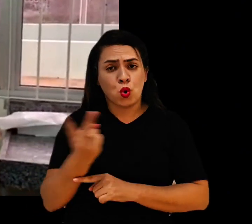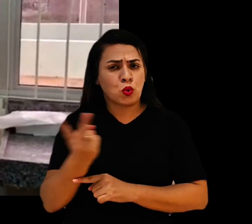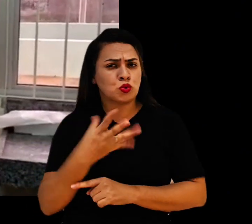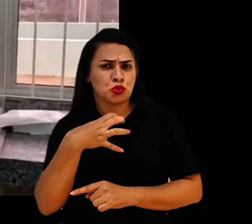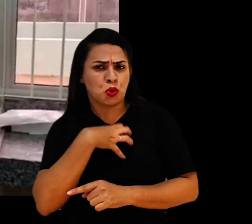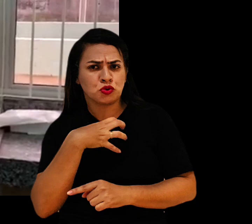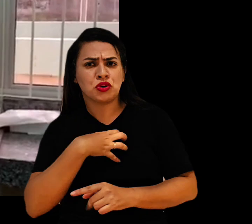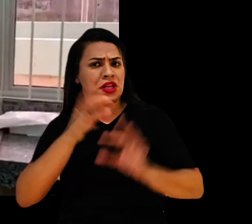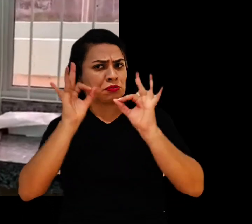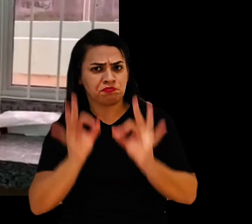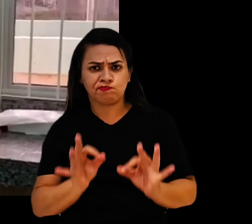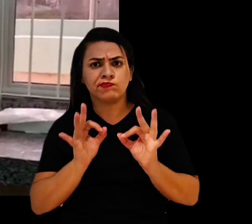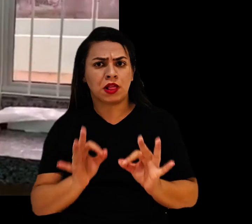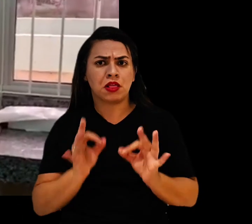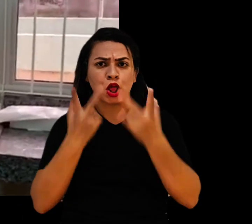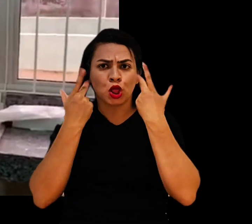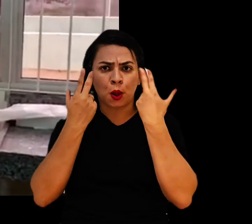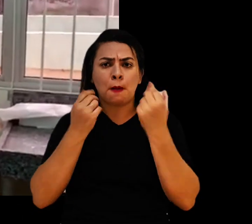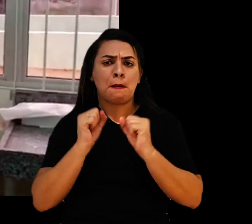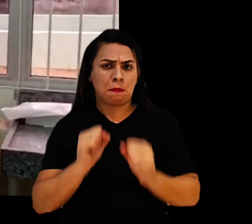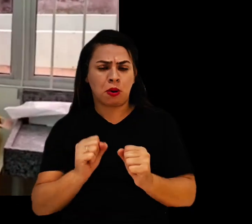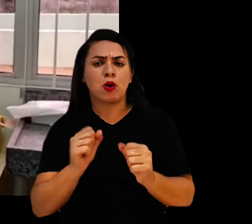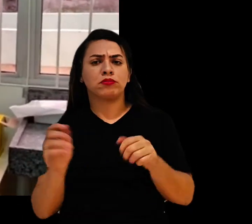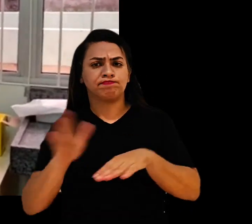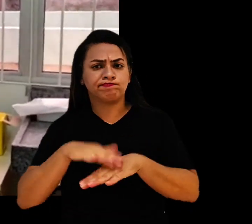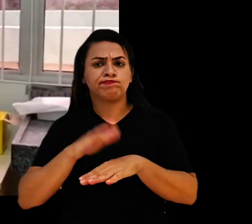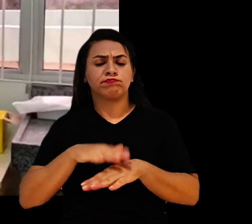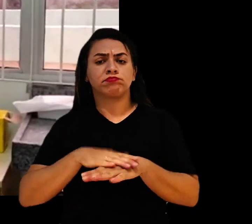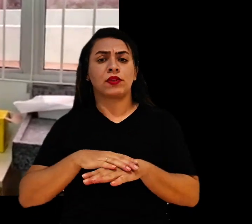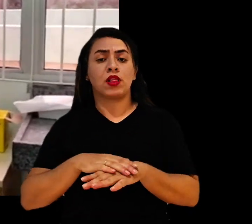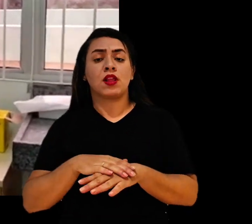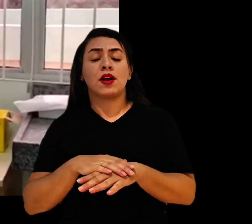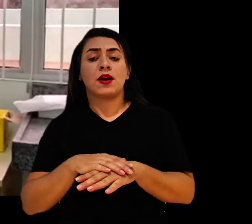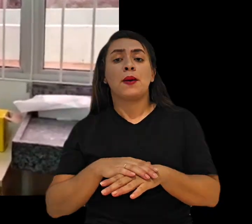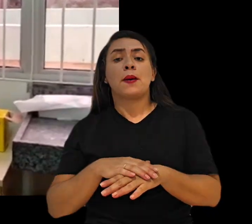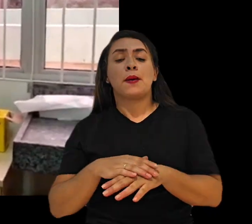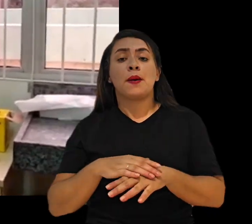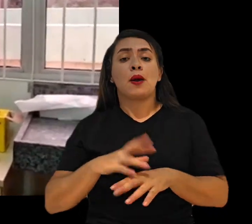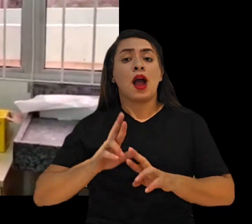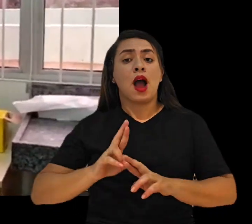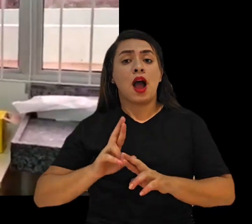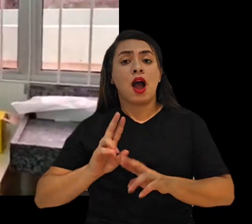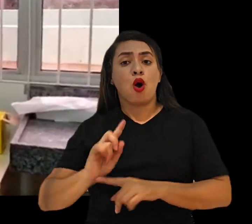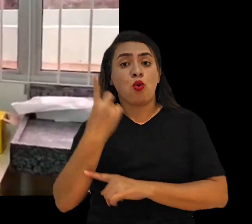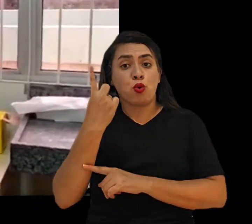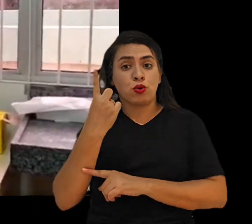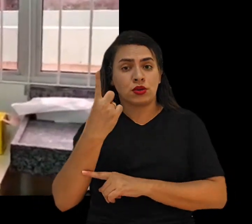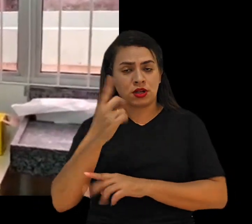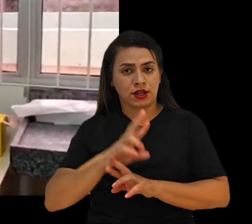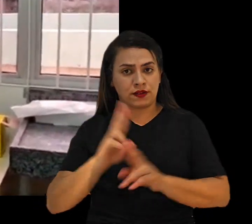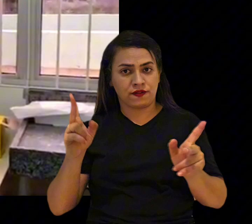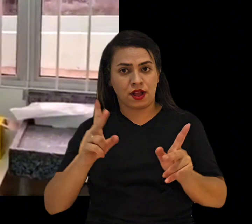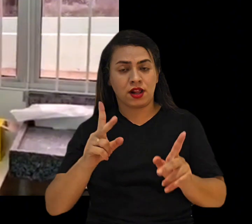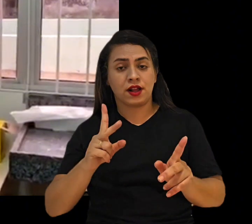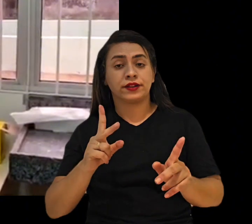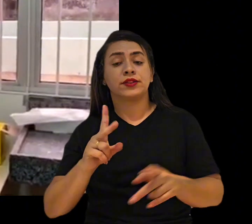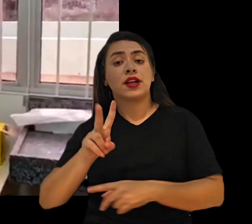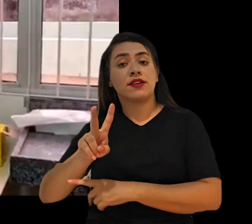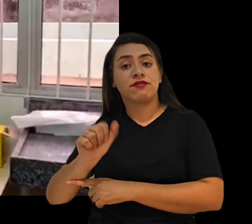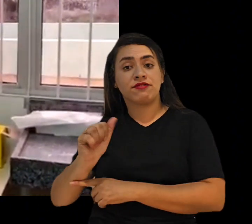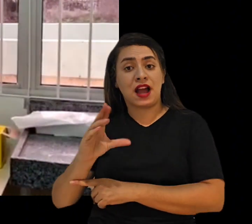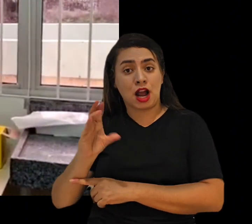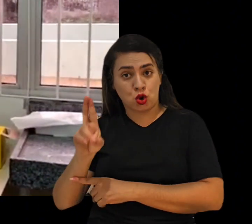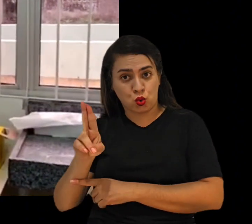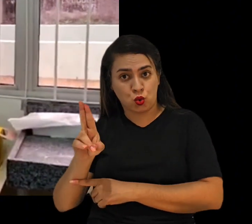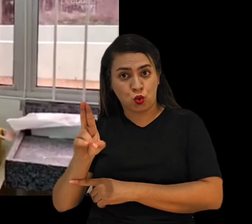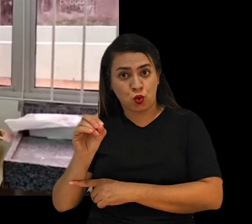pode ser feito das duas maneiras as coletas de amostras de sangue. A única diferença que tem é que quando a gente